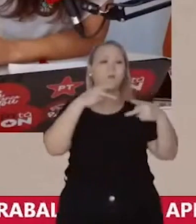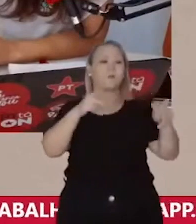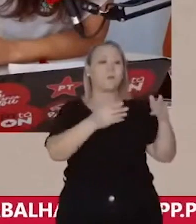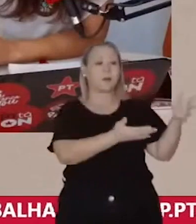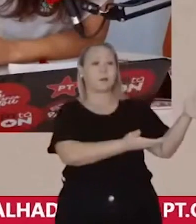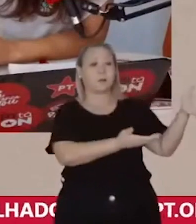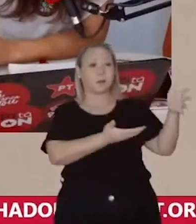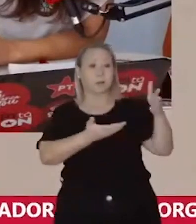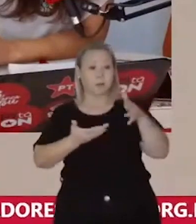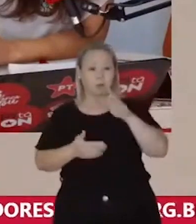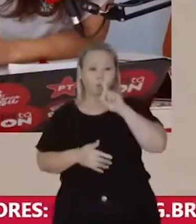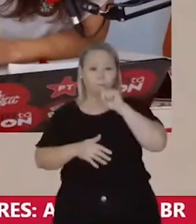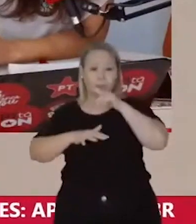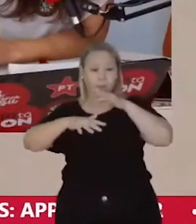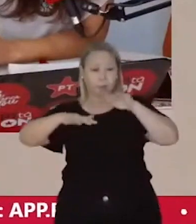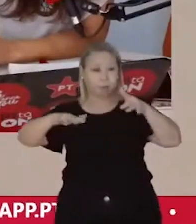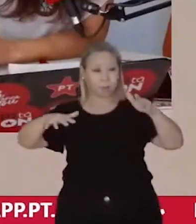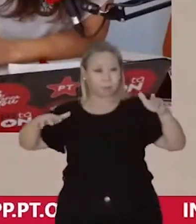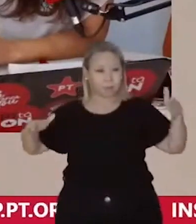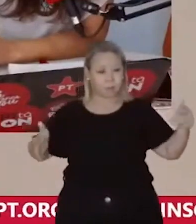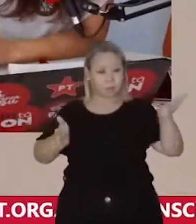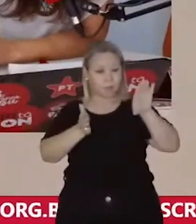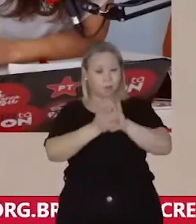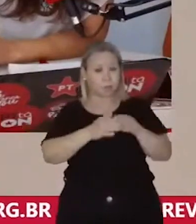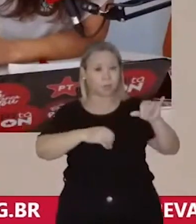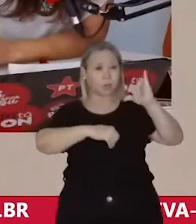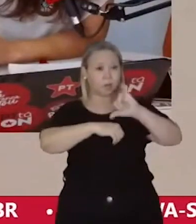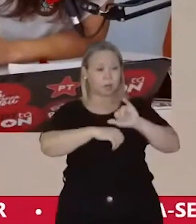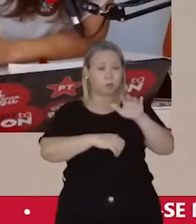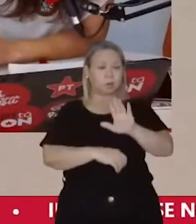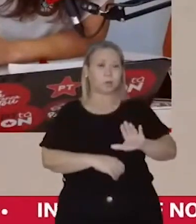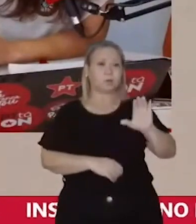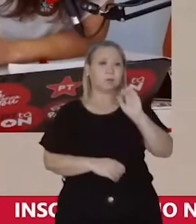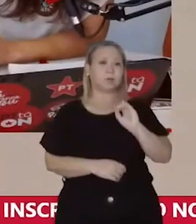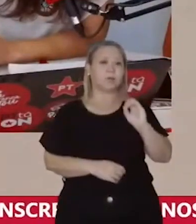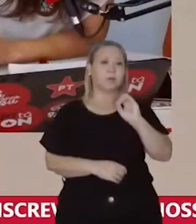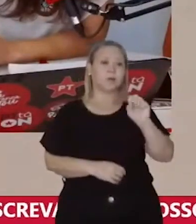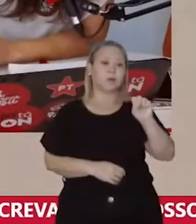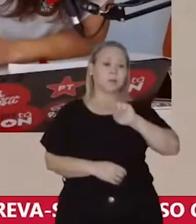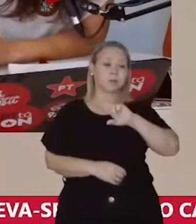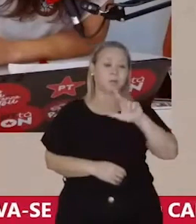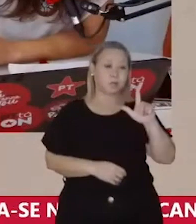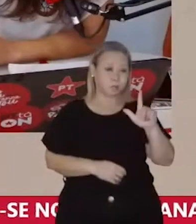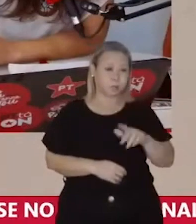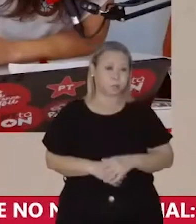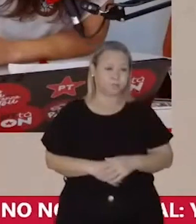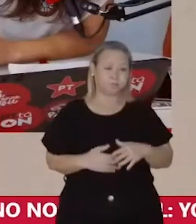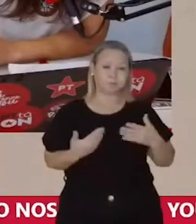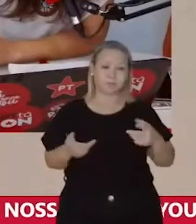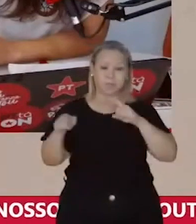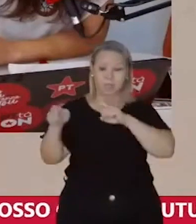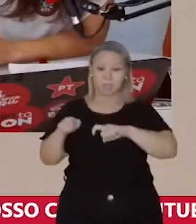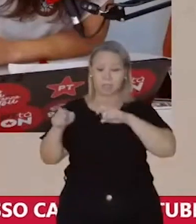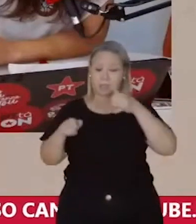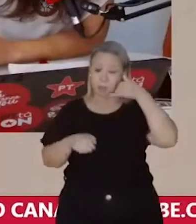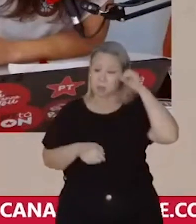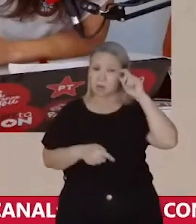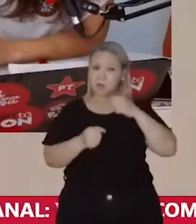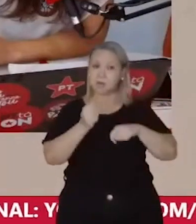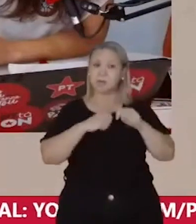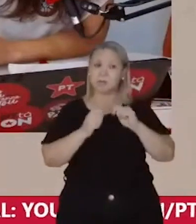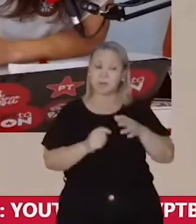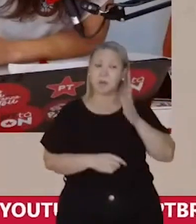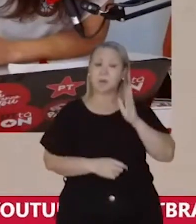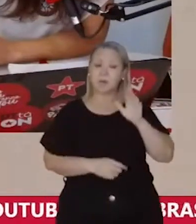na Cordilheira dos Andes e depois chega no centro-oeste e no sul. Se a gente deixar na mão somente do agronegócio, ele já está se